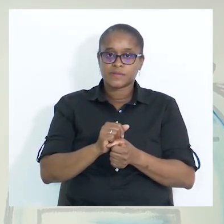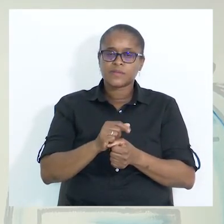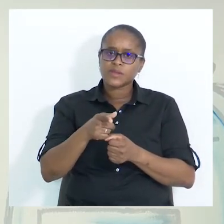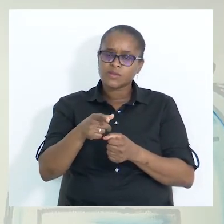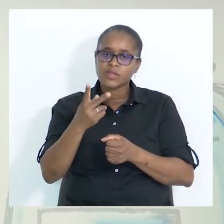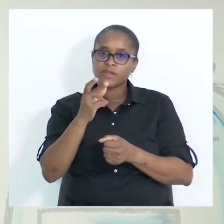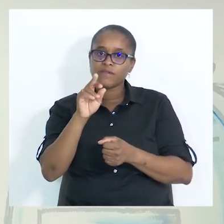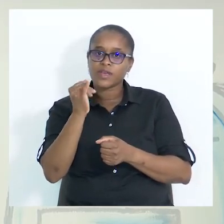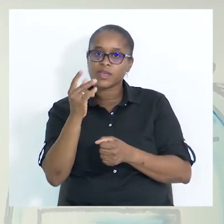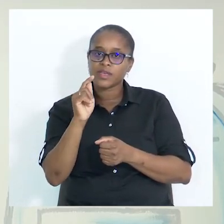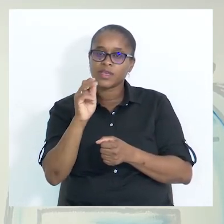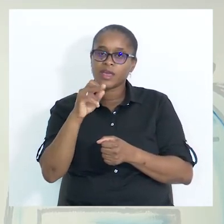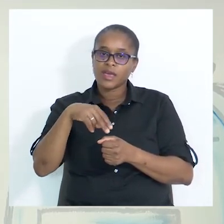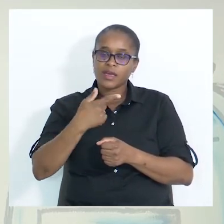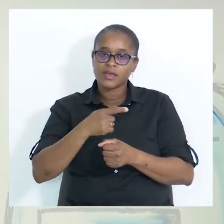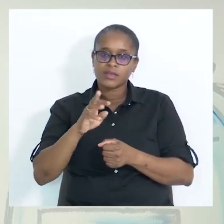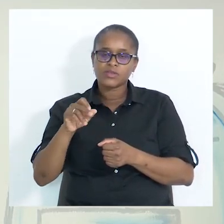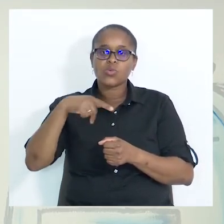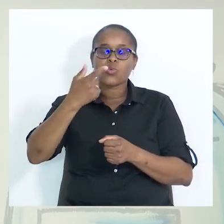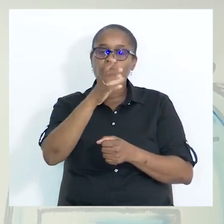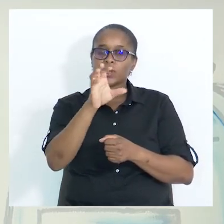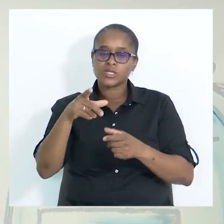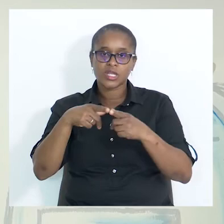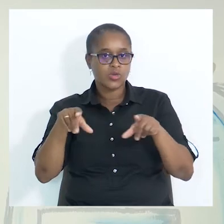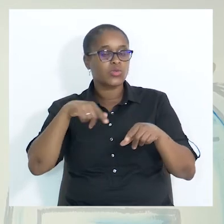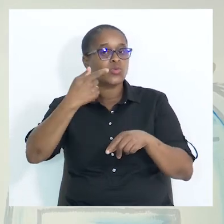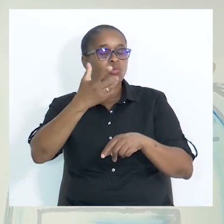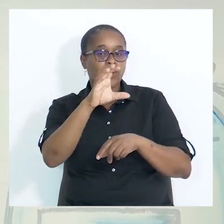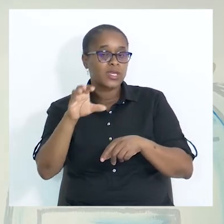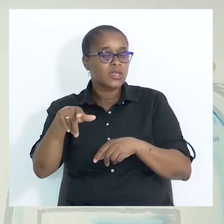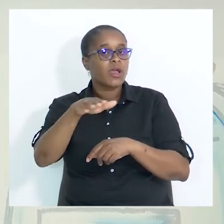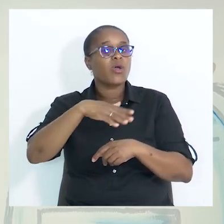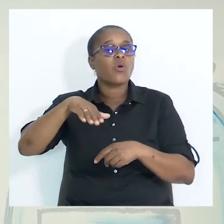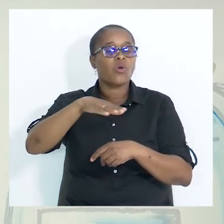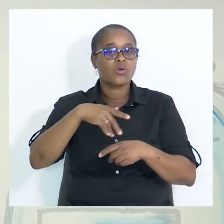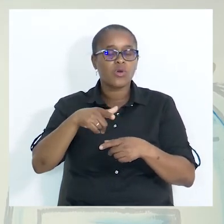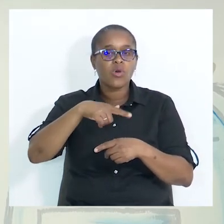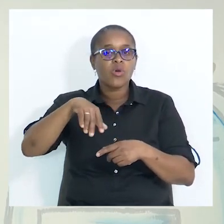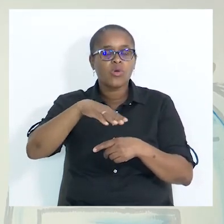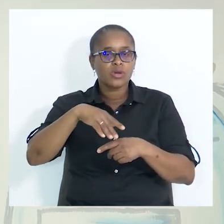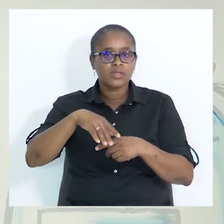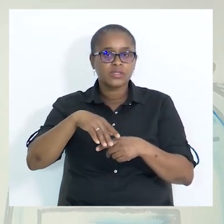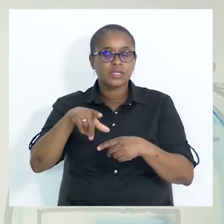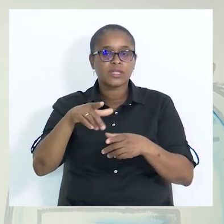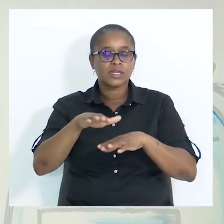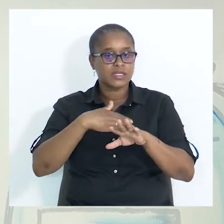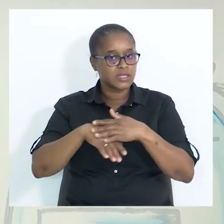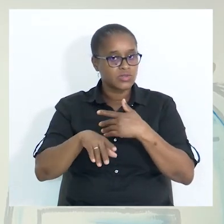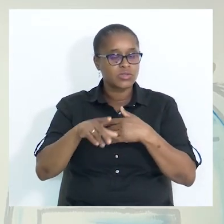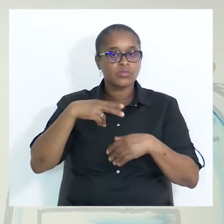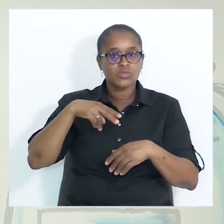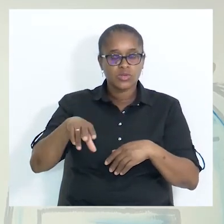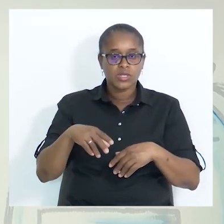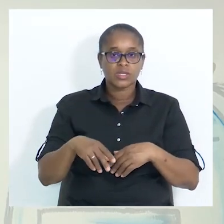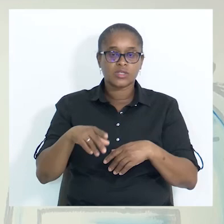focou-se nas variantes. Vimos os países onde a realização do português pode ser diferente,